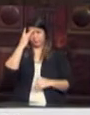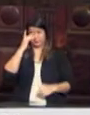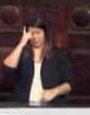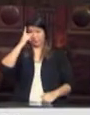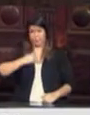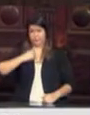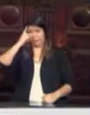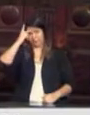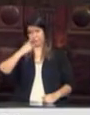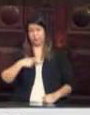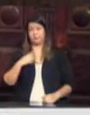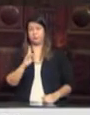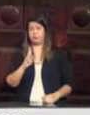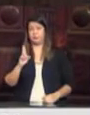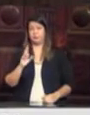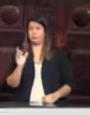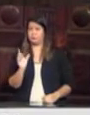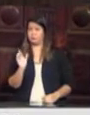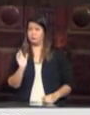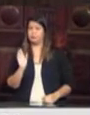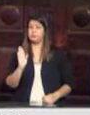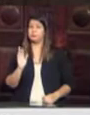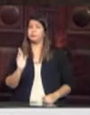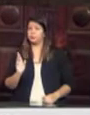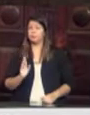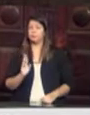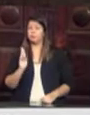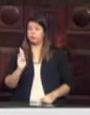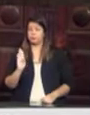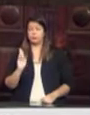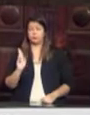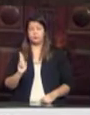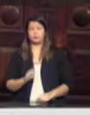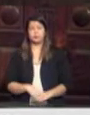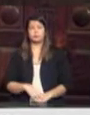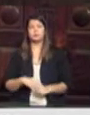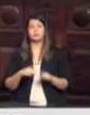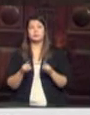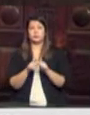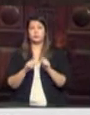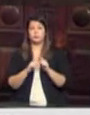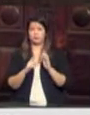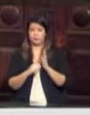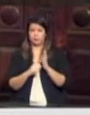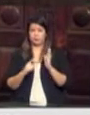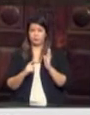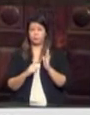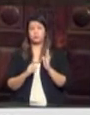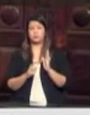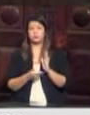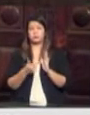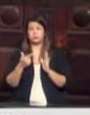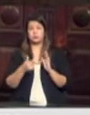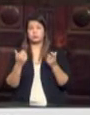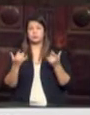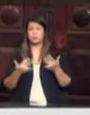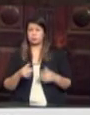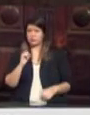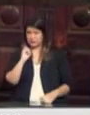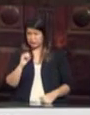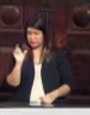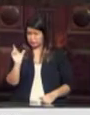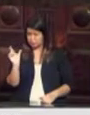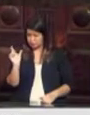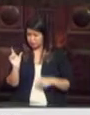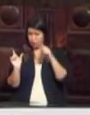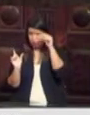sua aquisição. E no parágrafo 2º, se o bilhete houver sido adquirido a crédito, o reembolso,